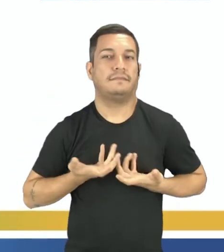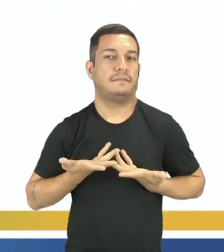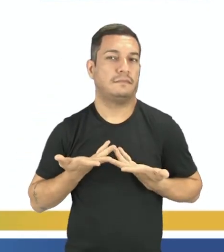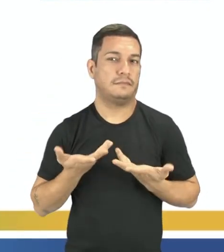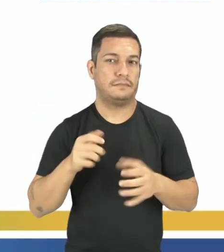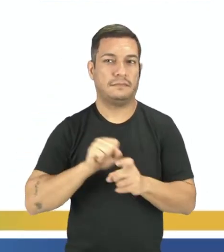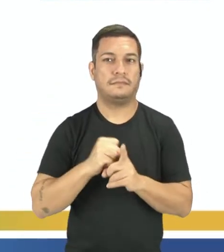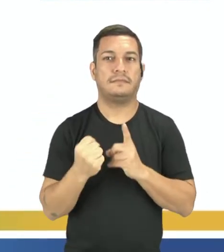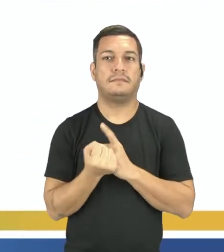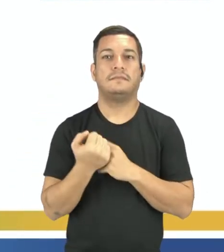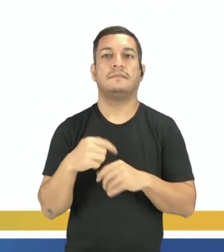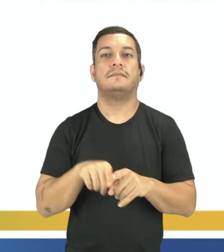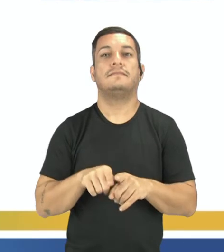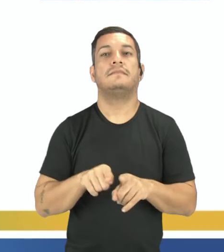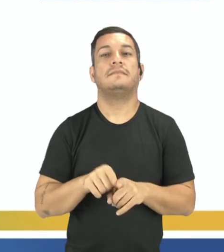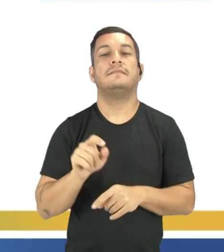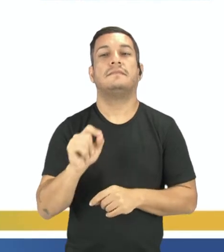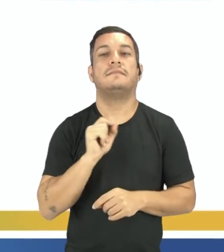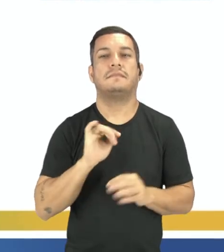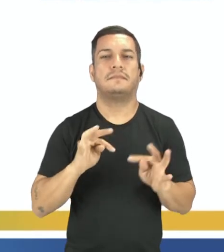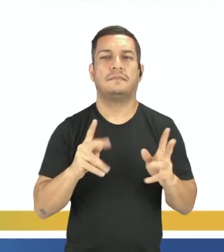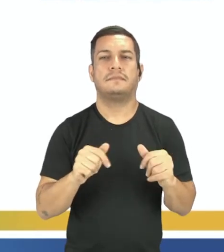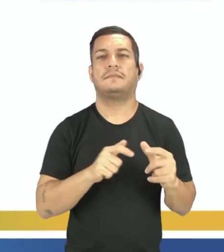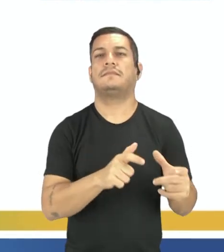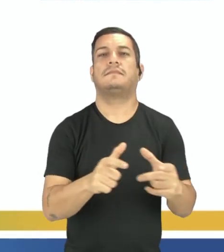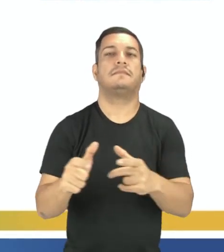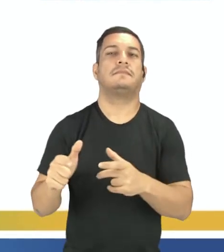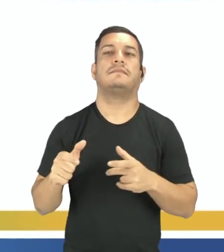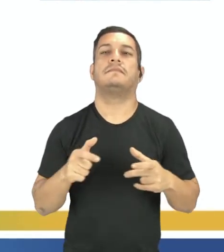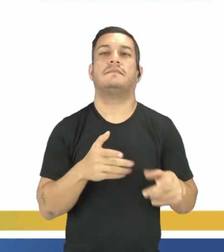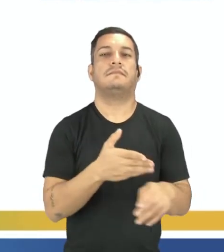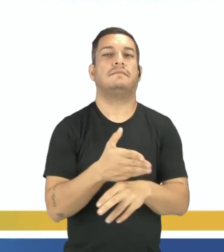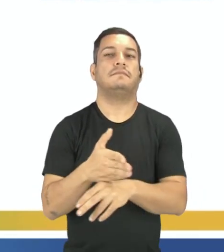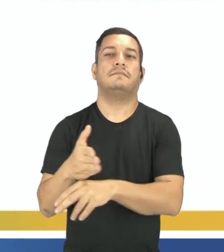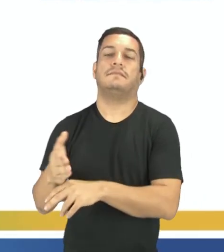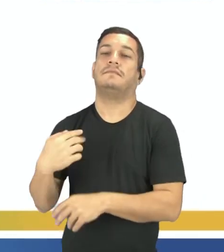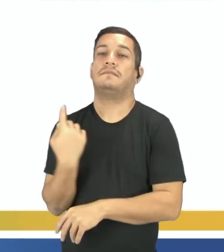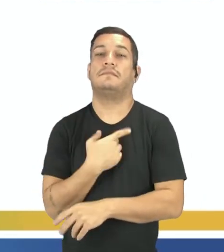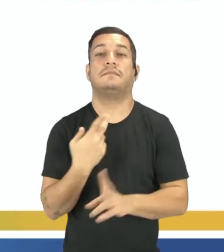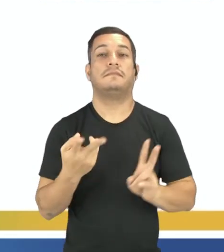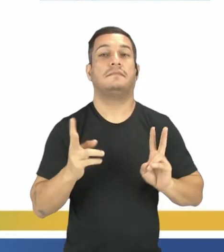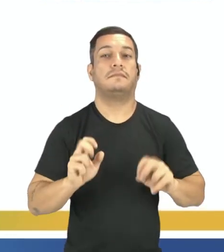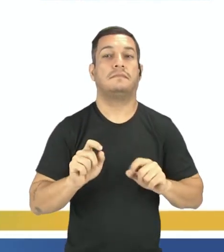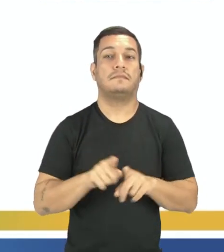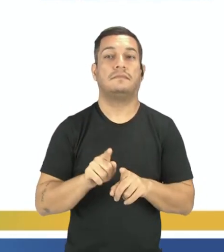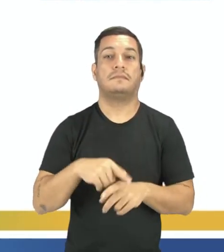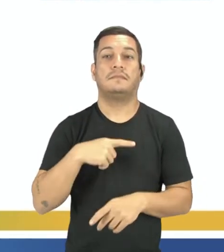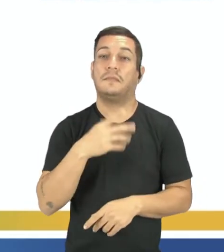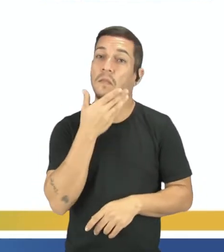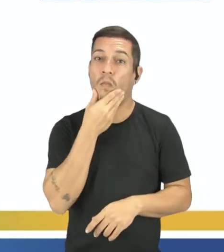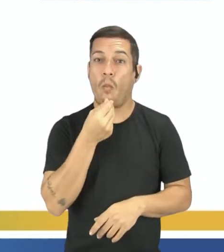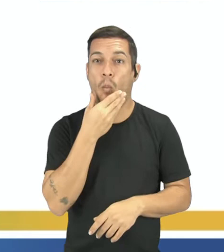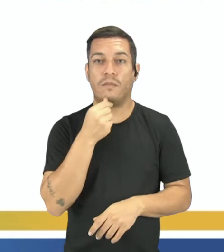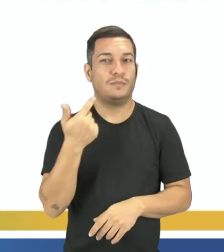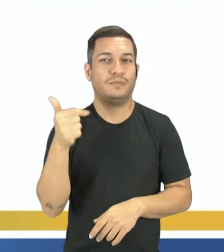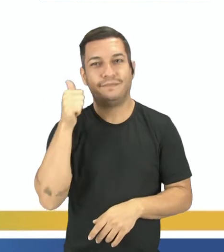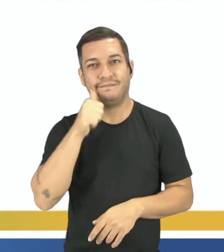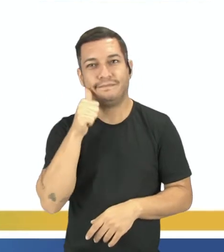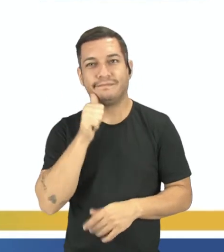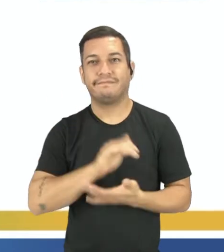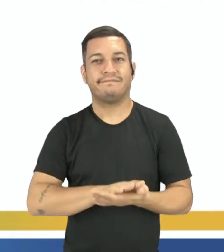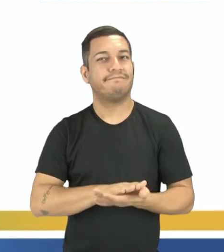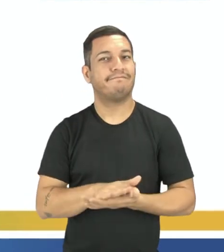na sociedade, ela expressa o todo que está inserido. Então, a gente pode identificar também que aqui só tem homens, não tem